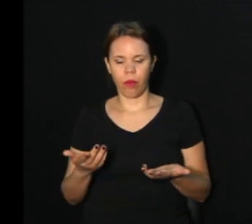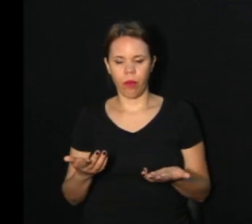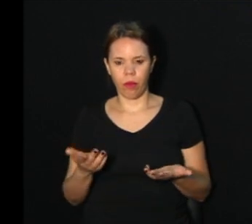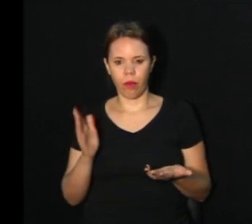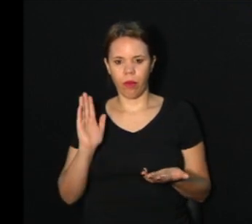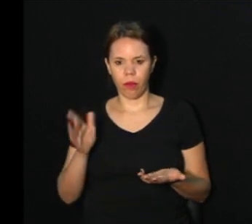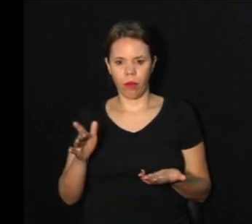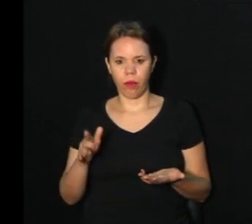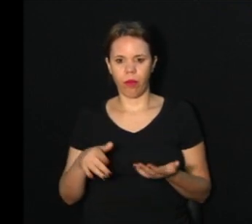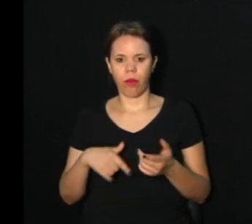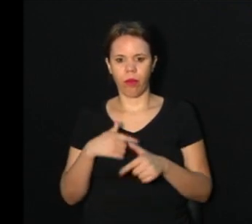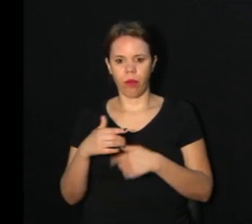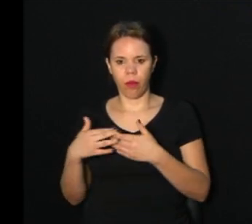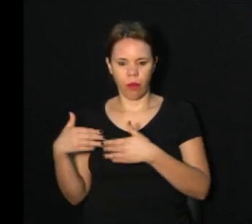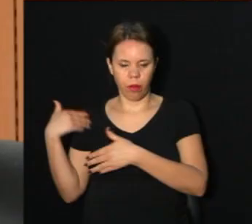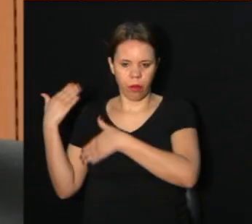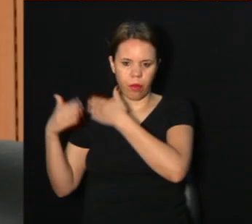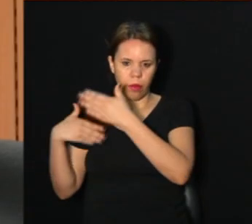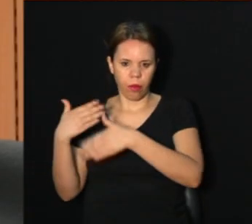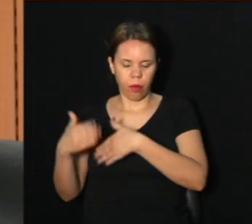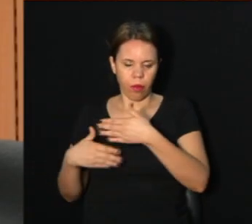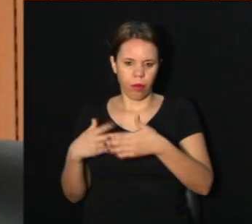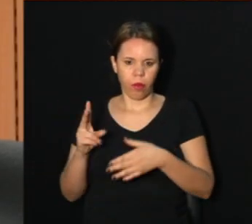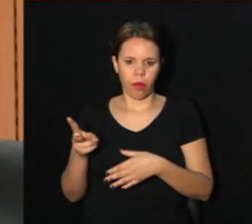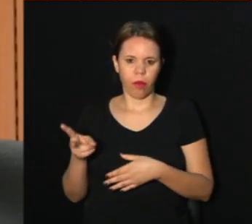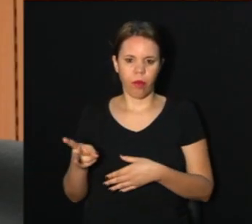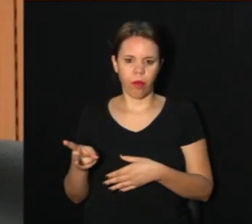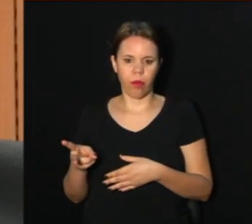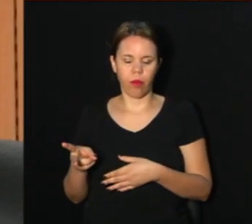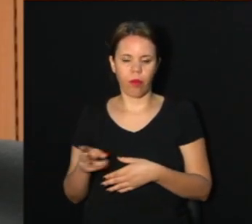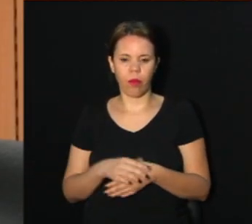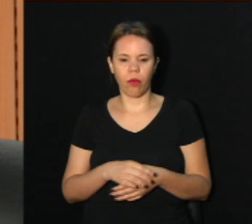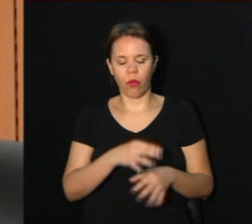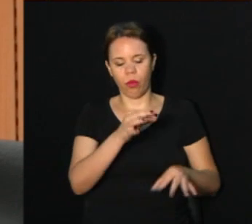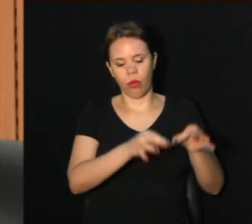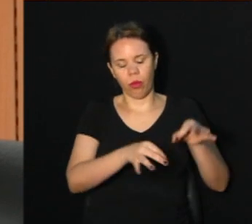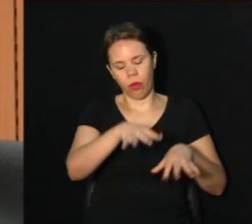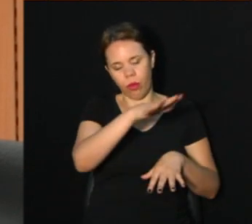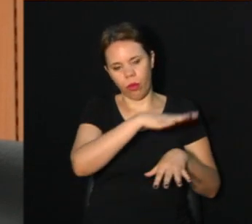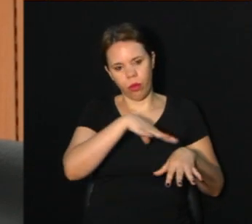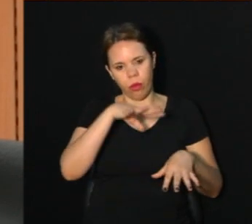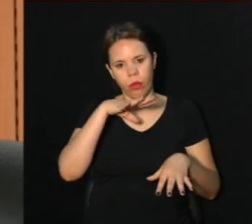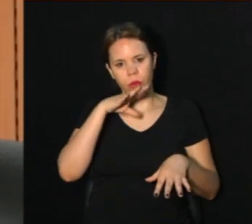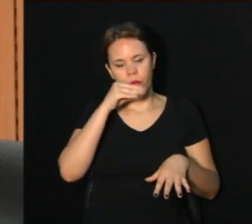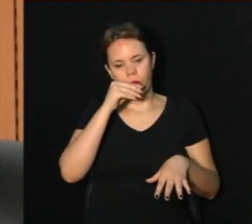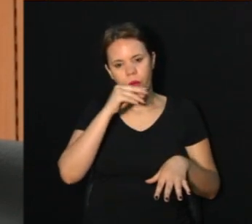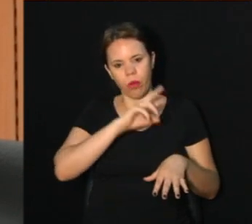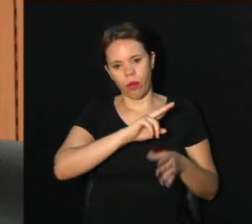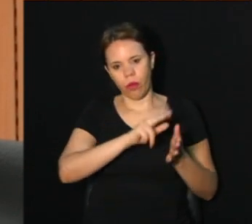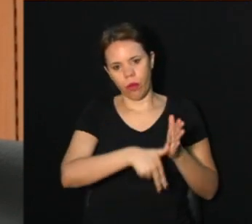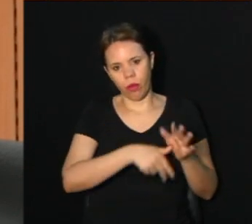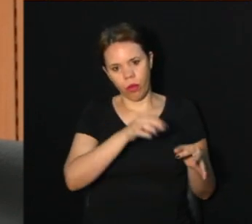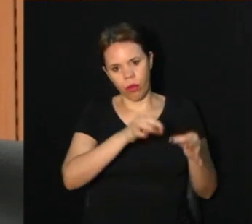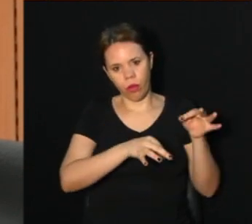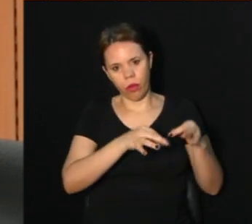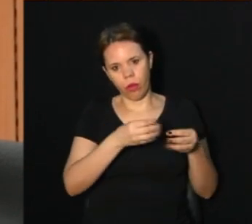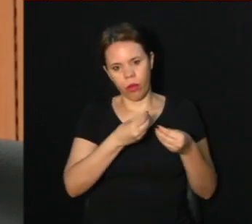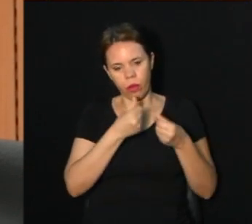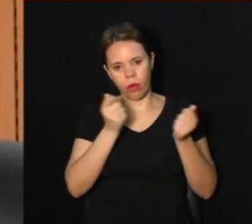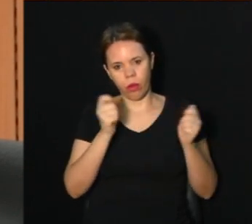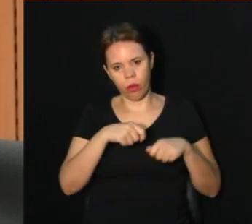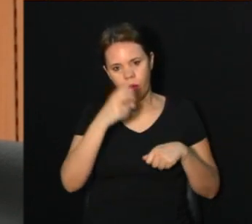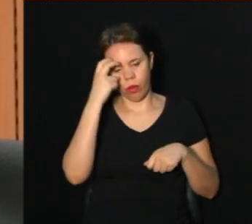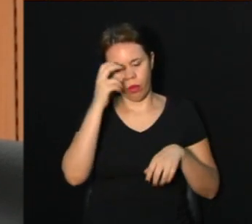vem trabalhando, em total consonância com os procuradores de extrema qualidade,